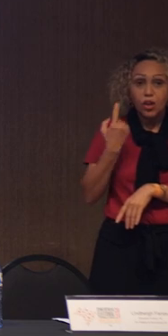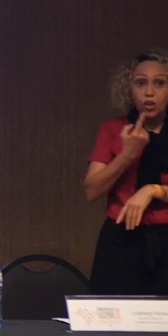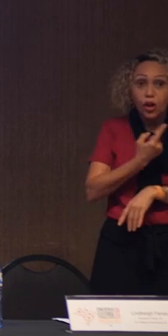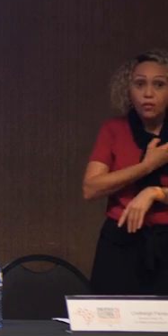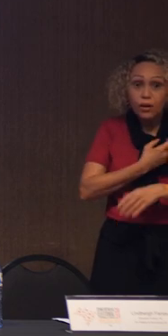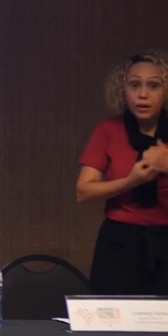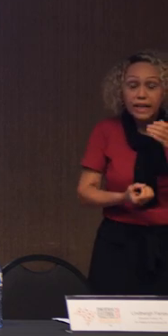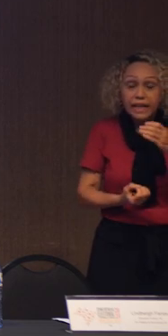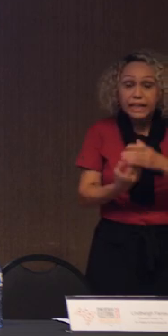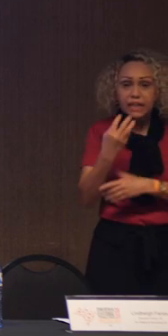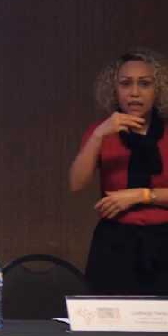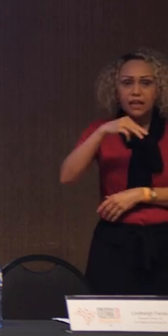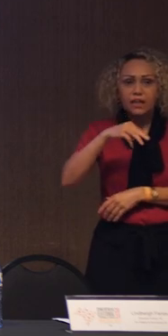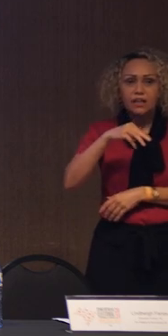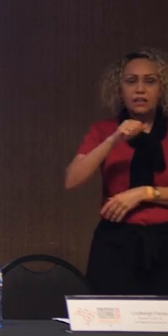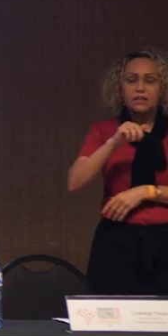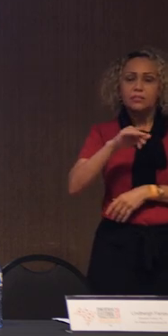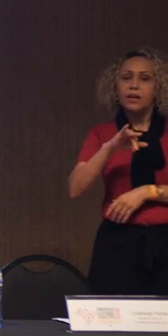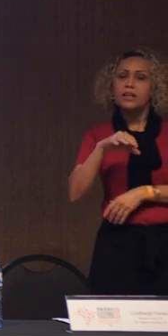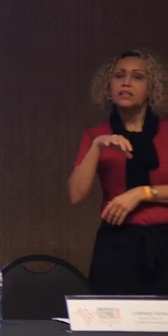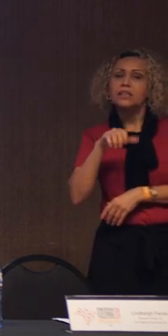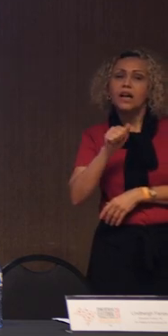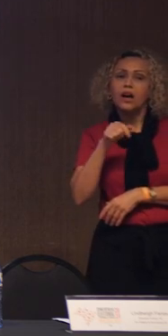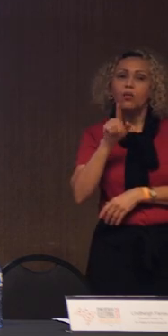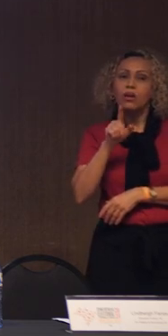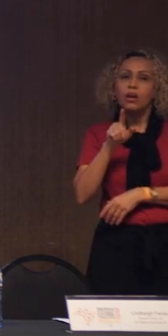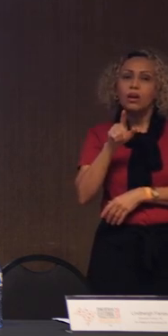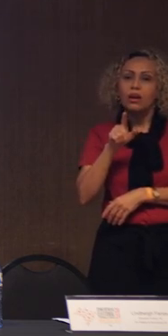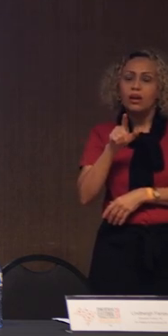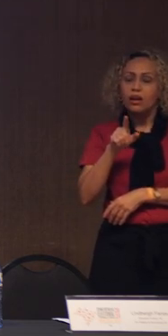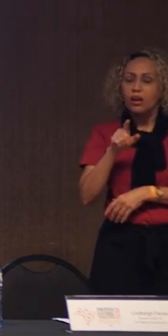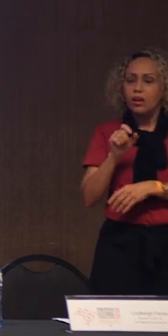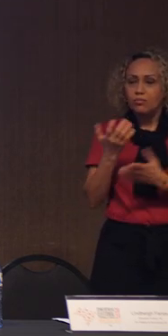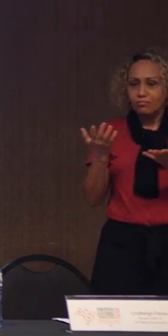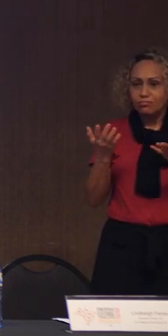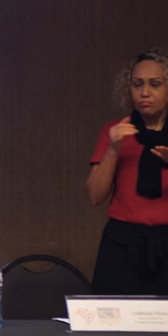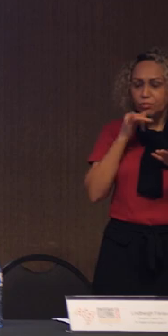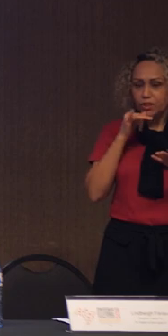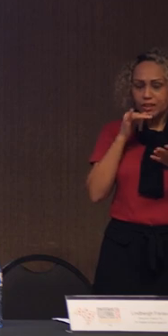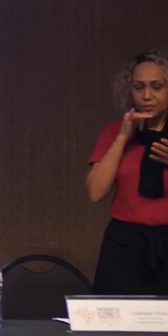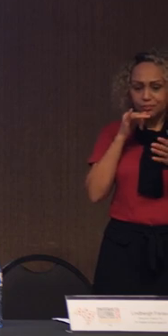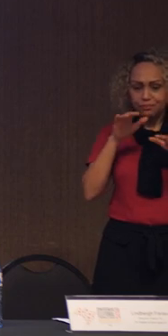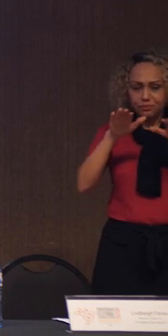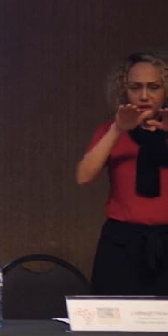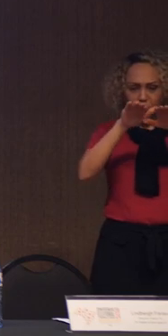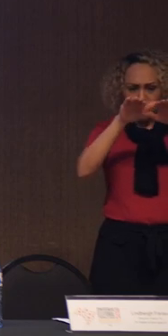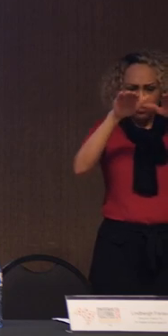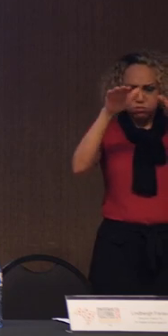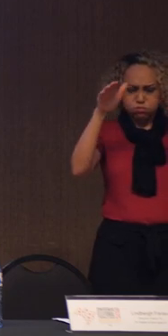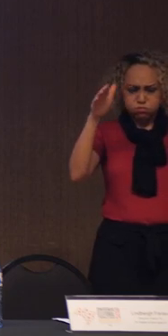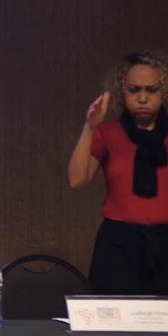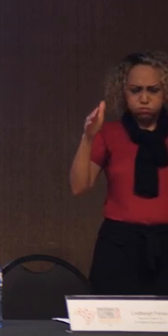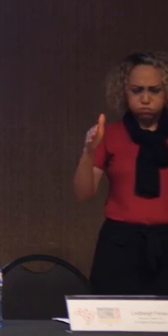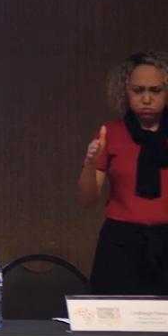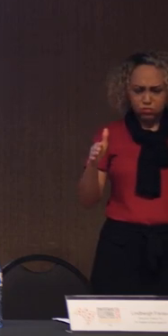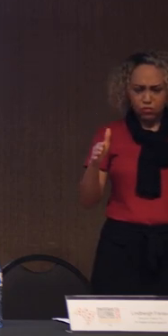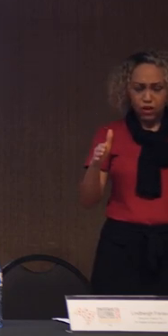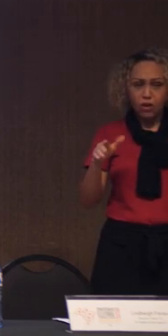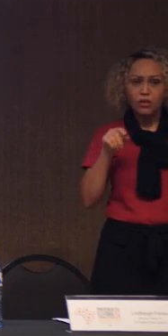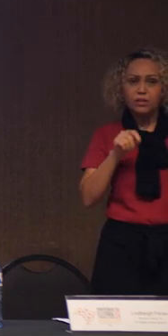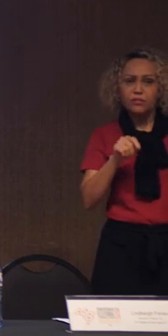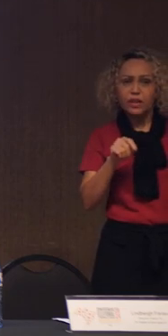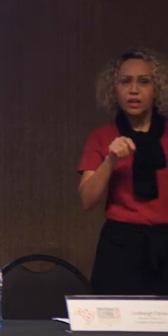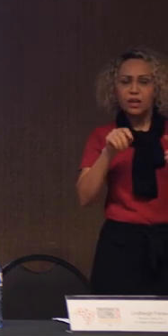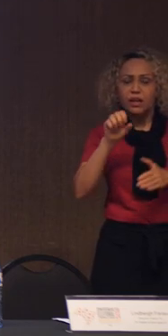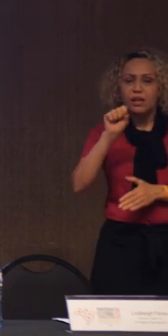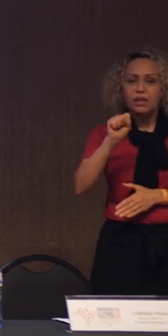Nós estamos criando em Maricá, por exemplo, umas estufas de produção de alimento que produz 4 vezes a safra